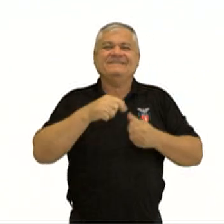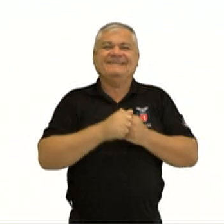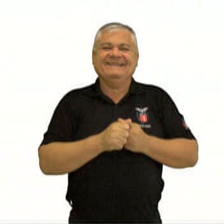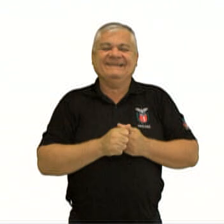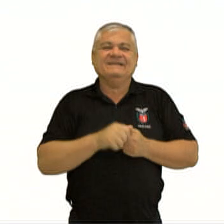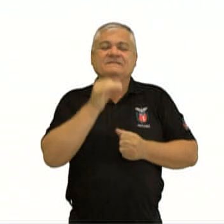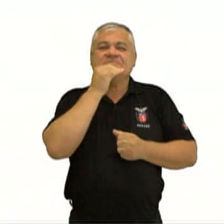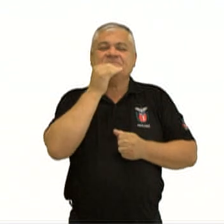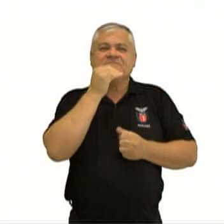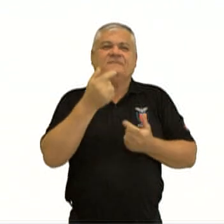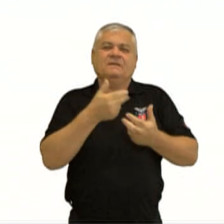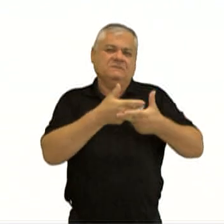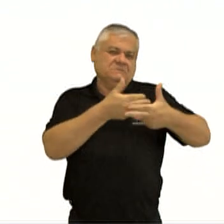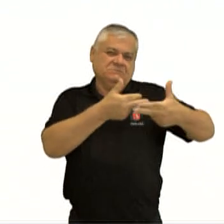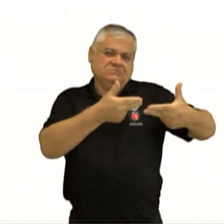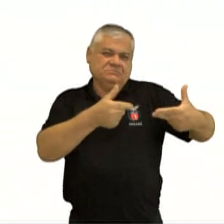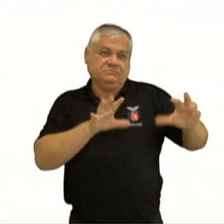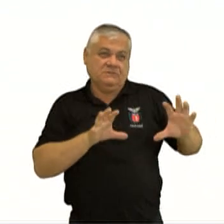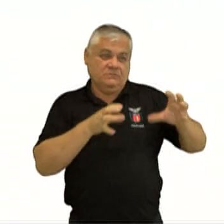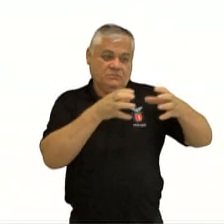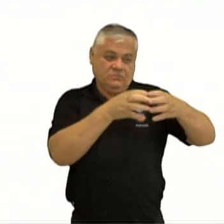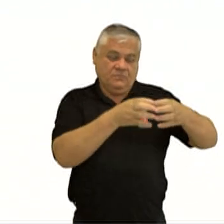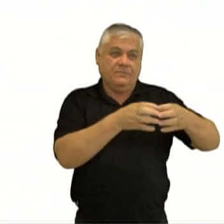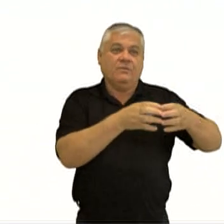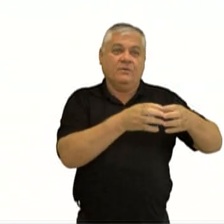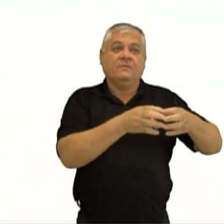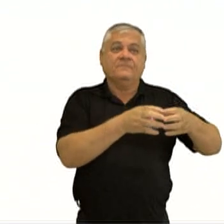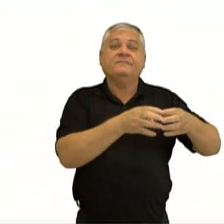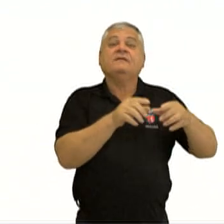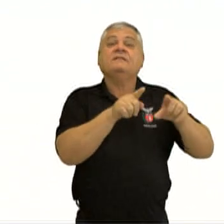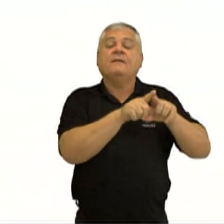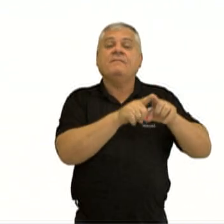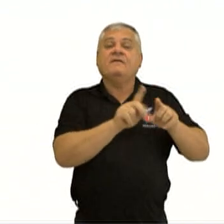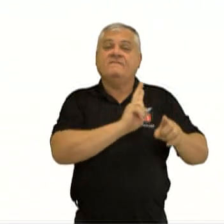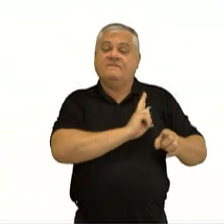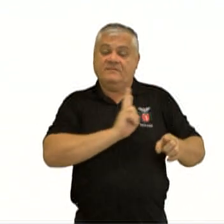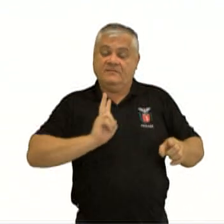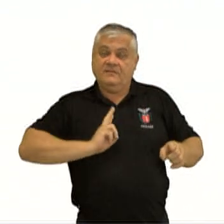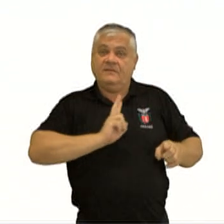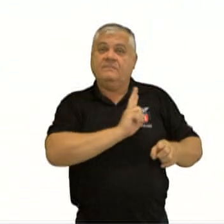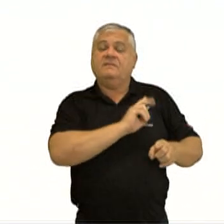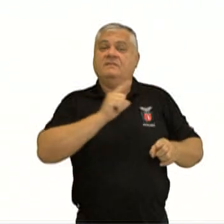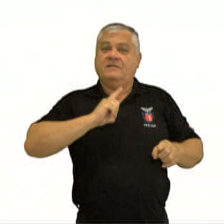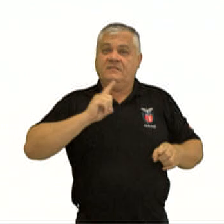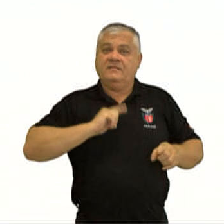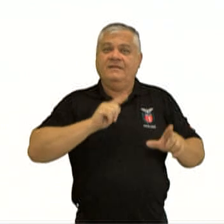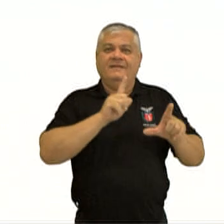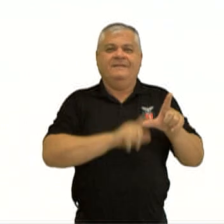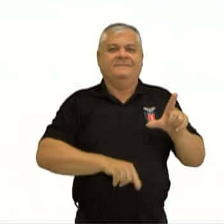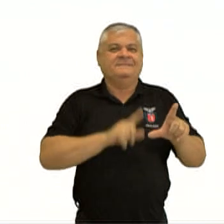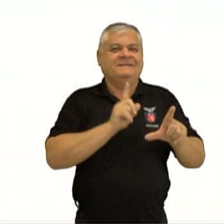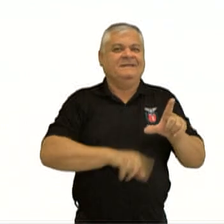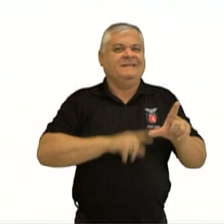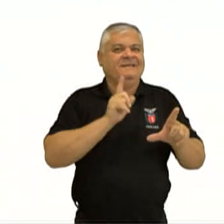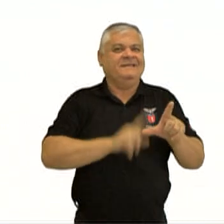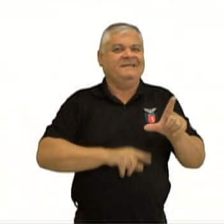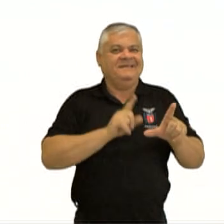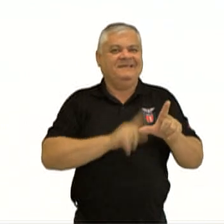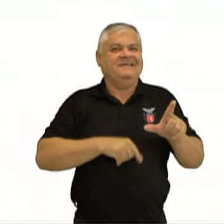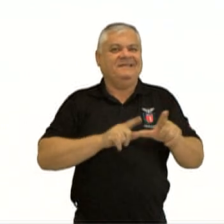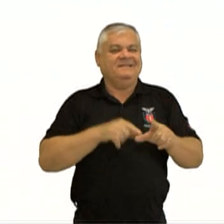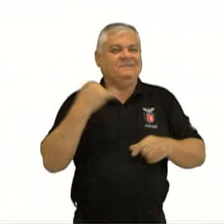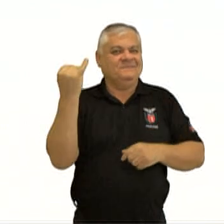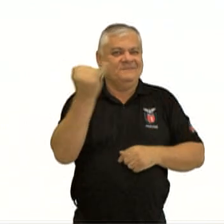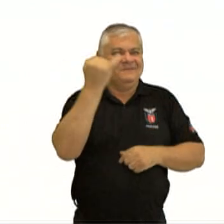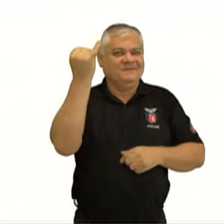nos anticorpos e vários outros elementos. As vitaminas representadas por letras, né, que são micronutrientes essenciais